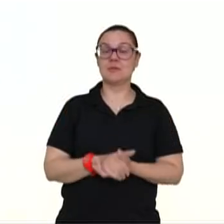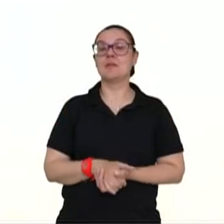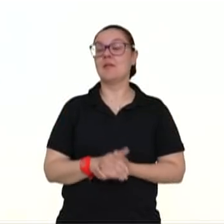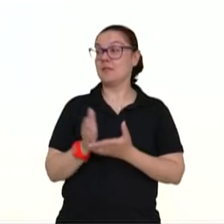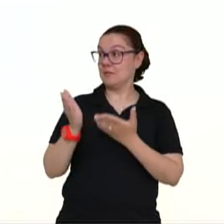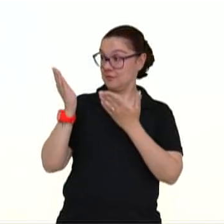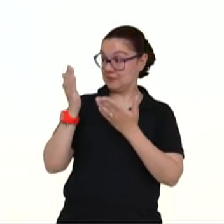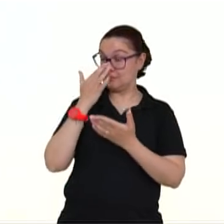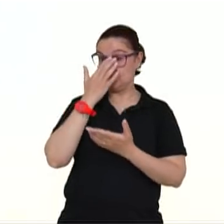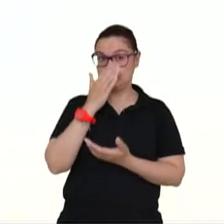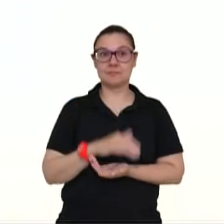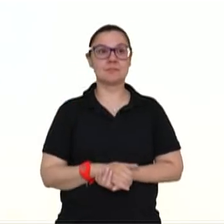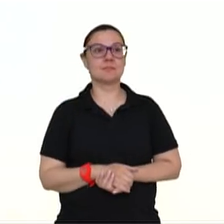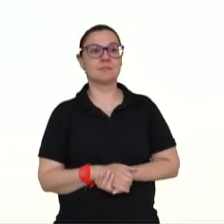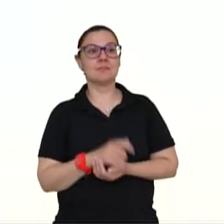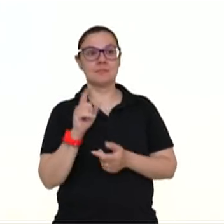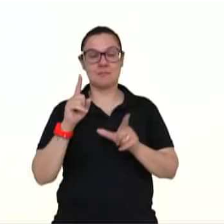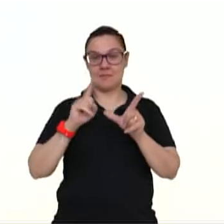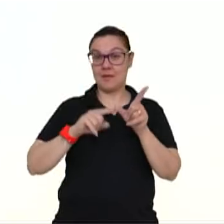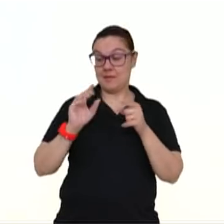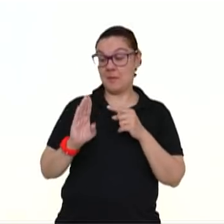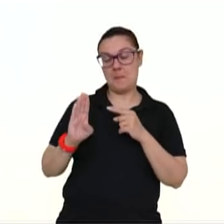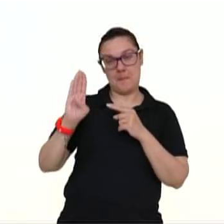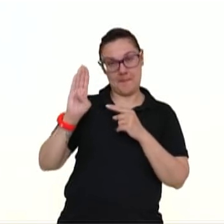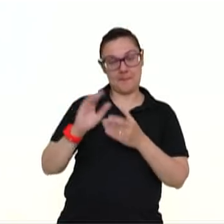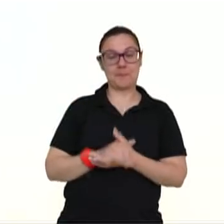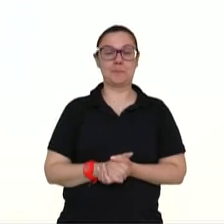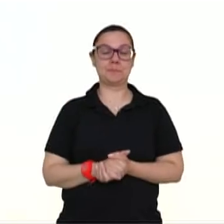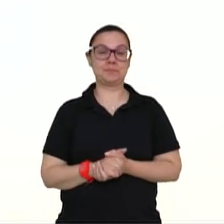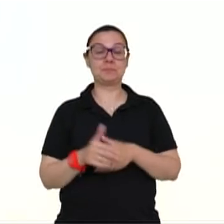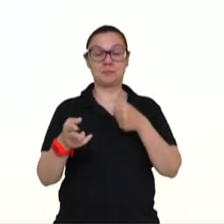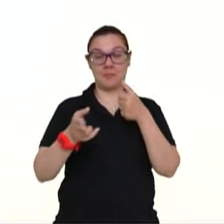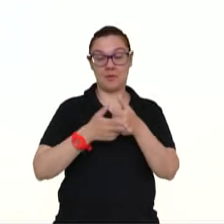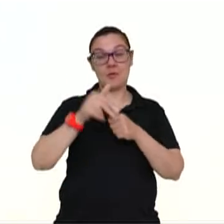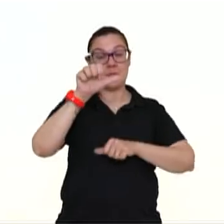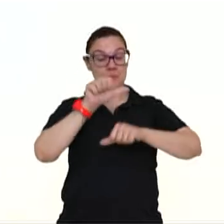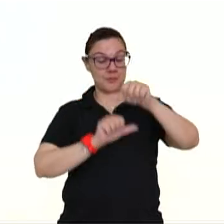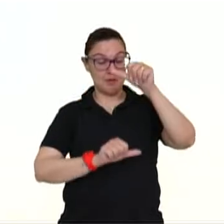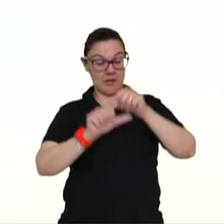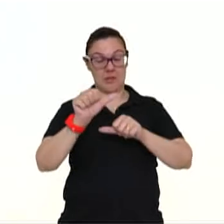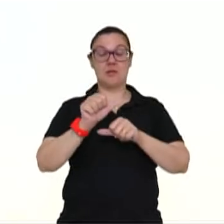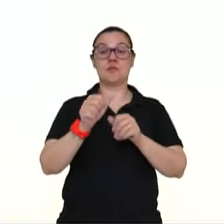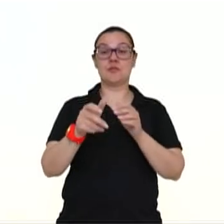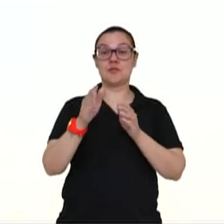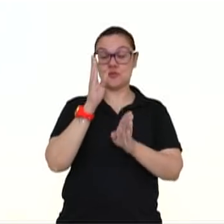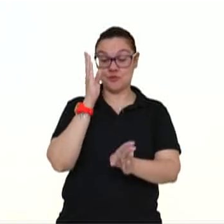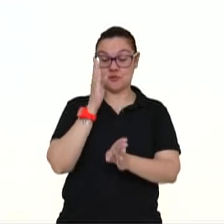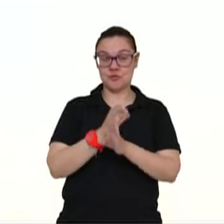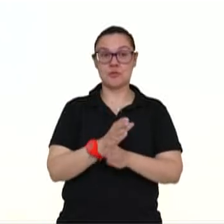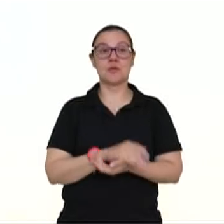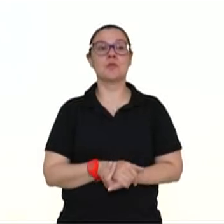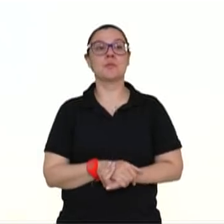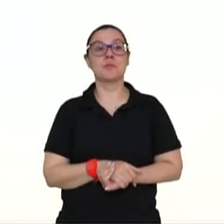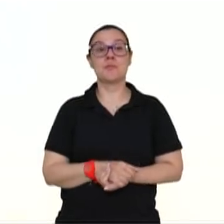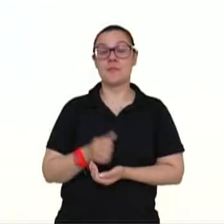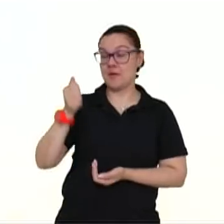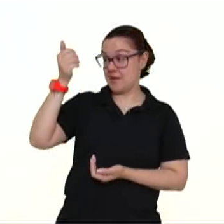Então, aqui marcamos que é a letra B, verbo transitivo direto. Agora,